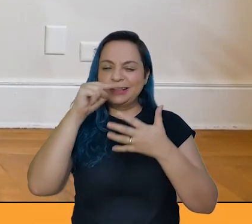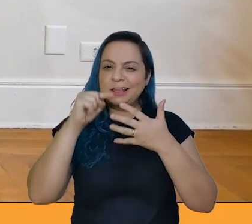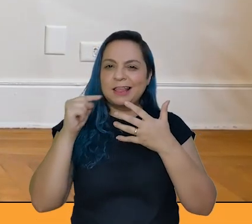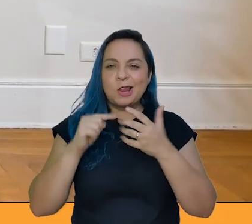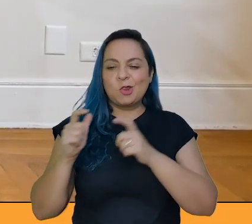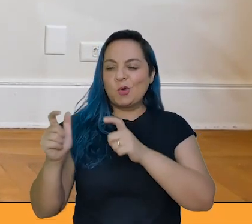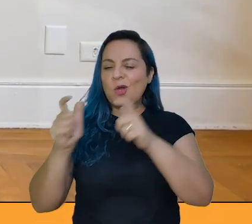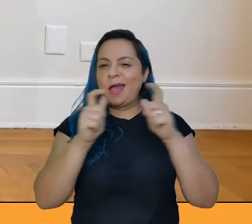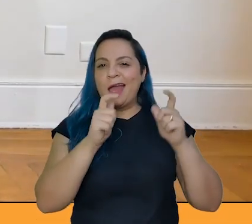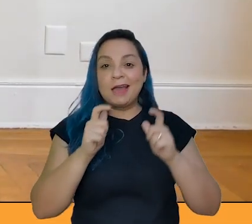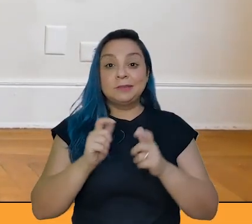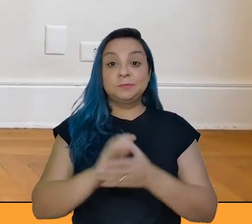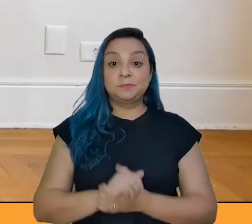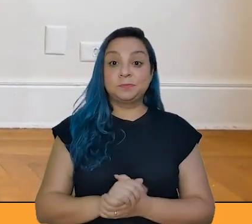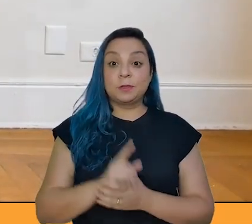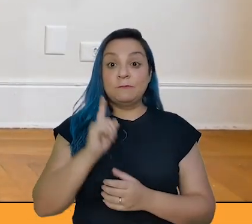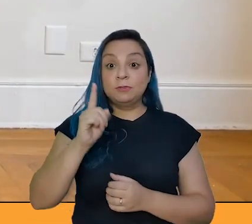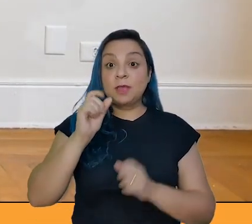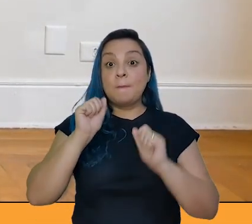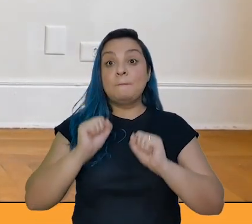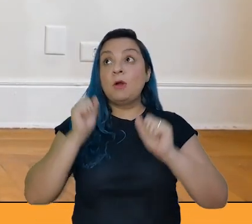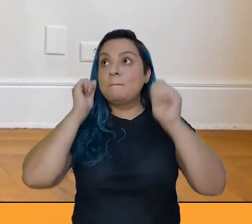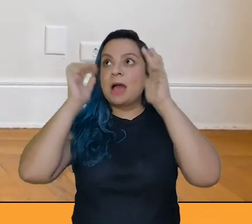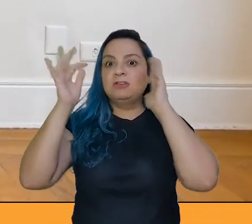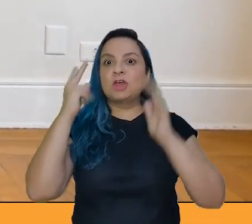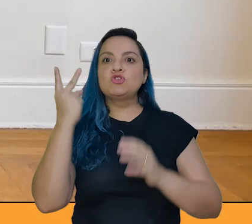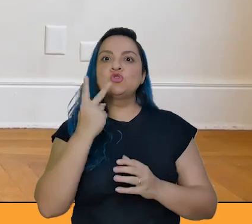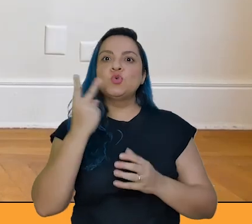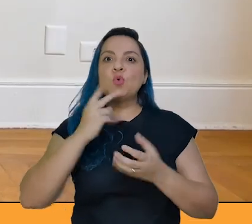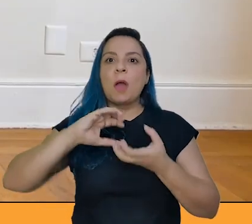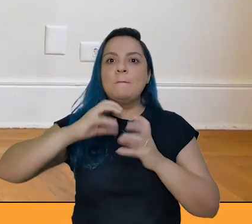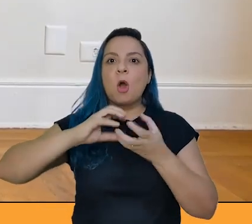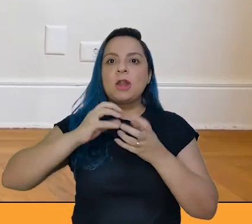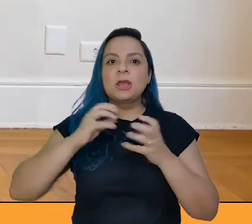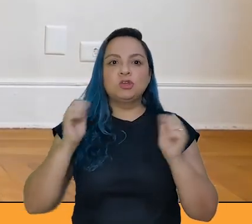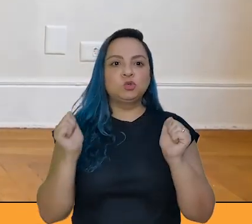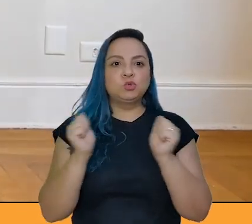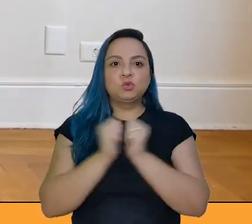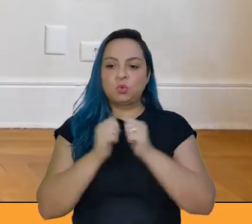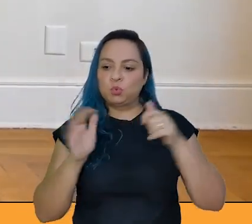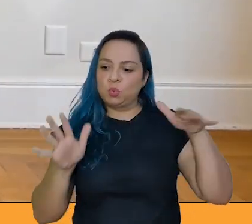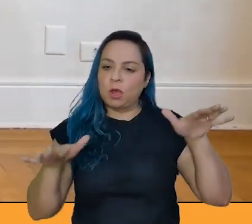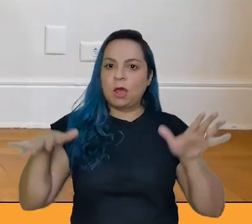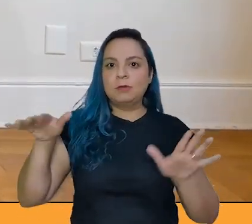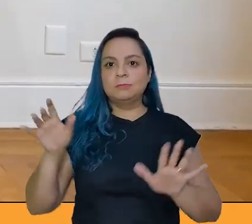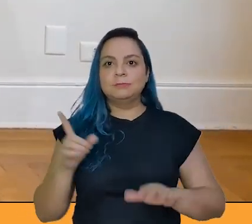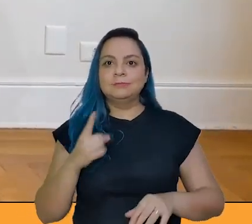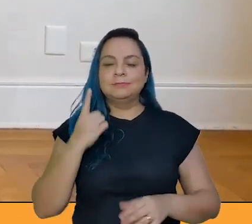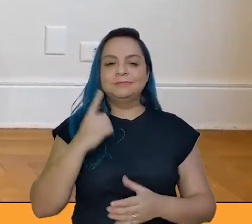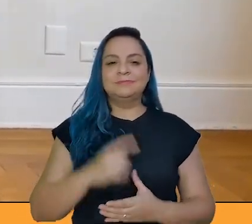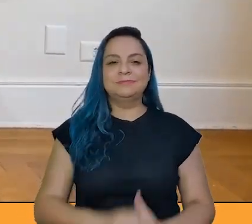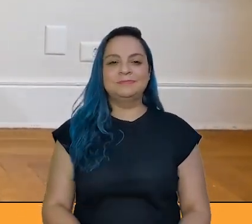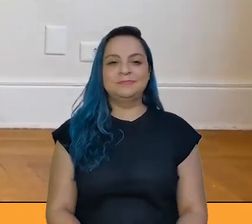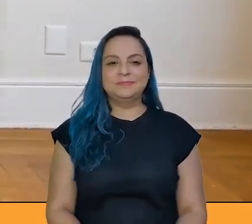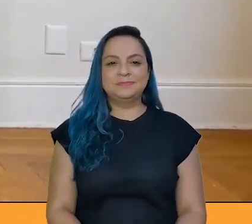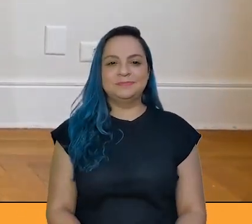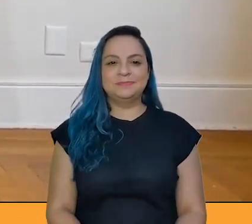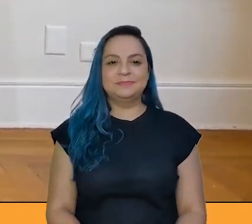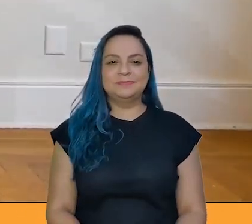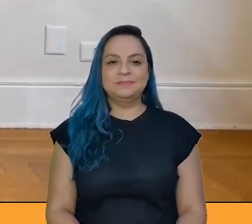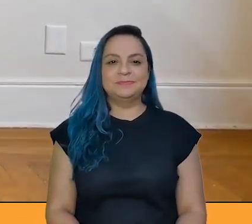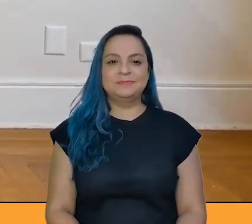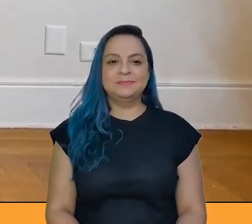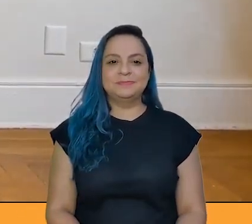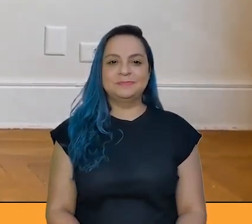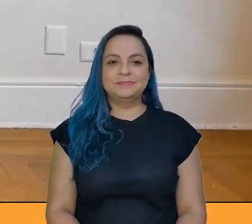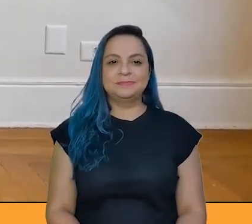colocar em vários lugares. Você pode imaginar duas bolinhas. Move os braços ao mesmo tempo, diferentes, juntando-os ao centro e movendo o quadril. Faz uma onda